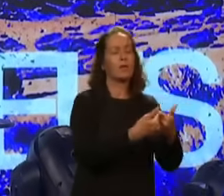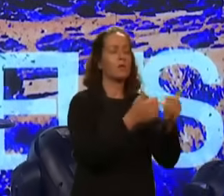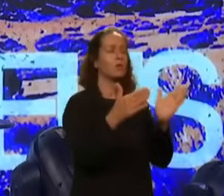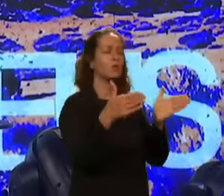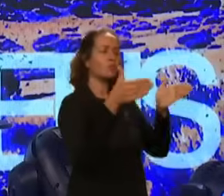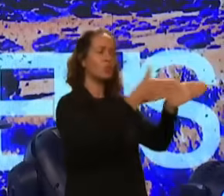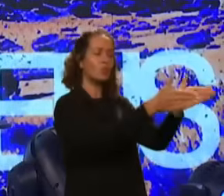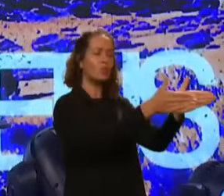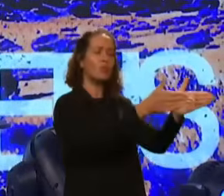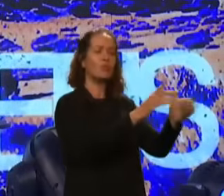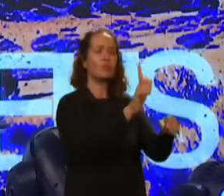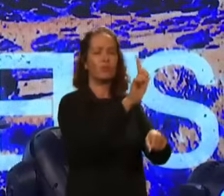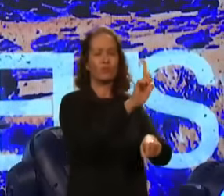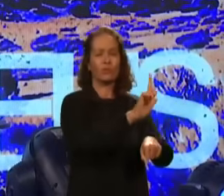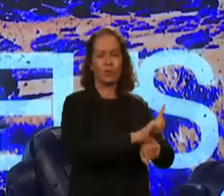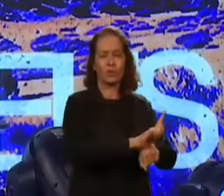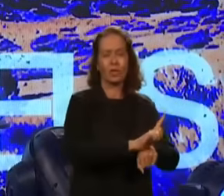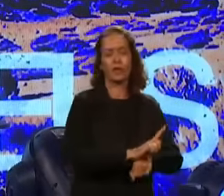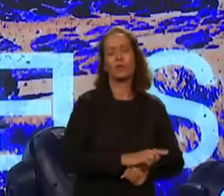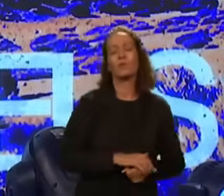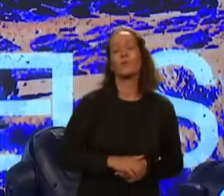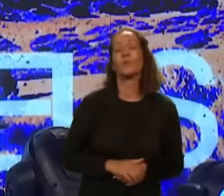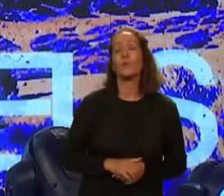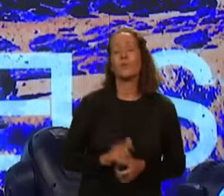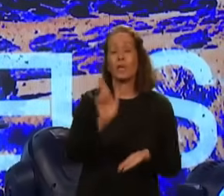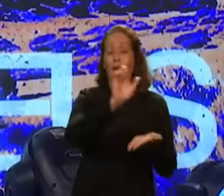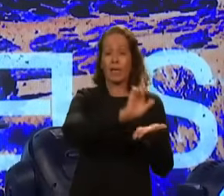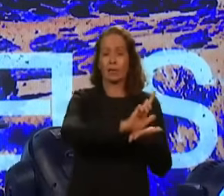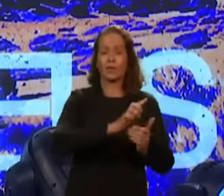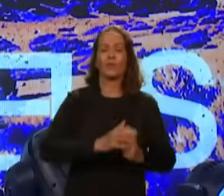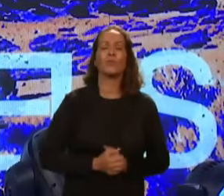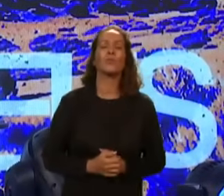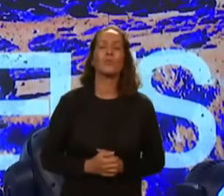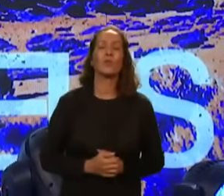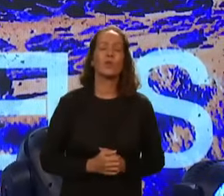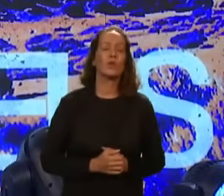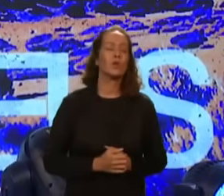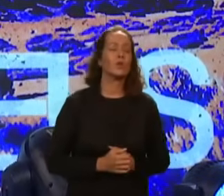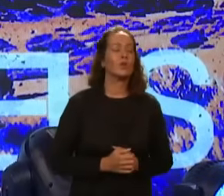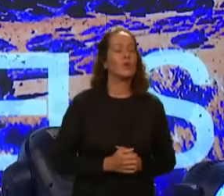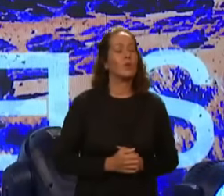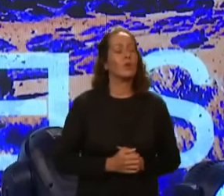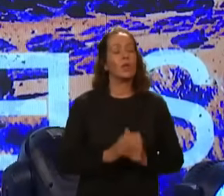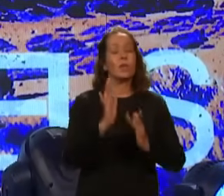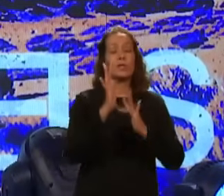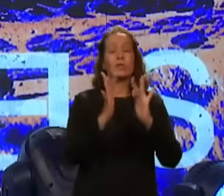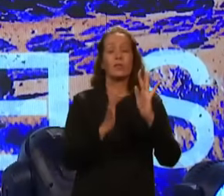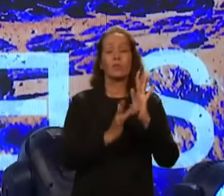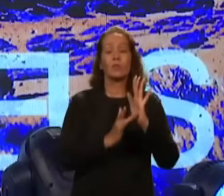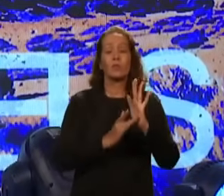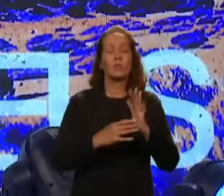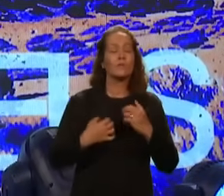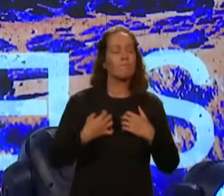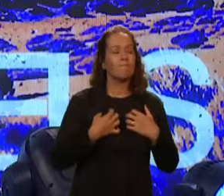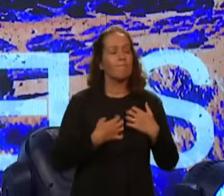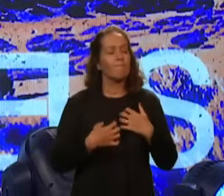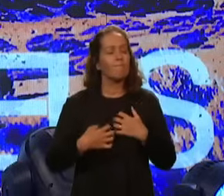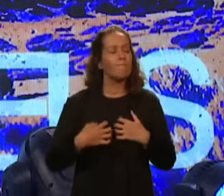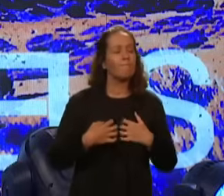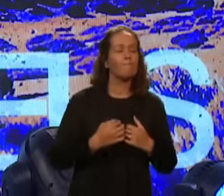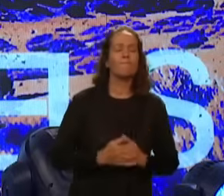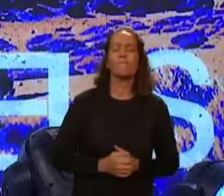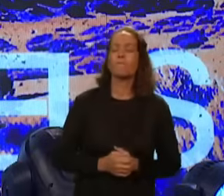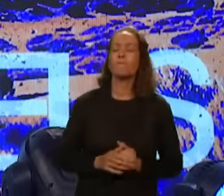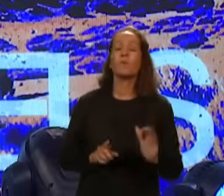chorando Maria e os judeus que a acompanhavam, Jesus agitou-se no espírito e perturbou-se. Onde o